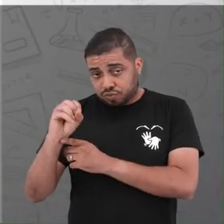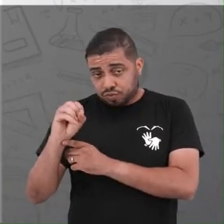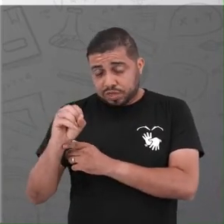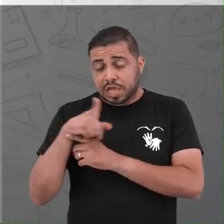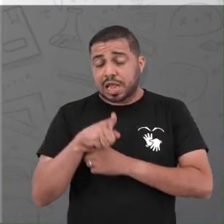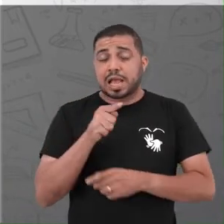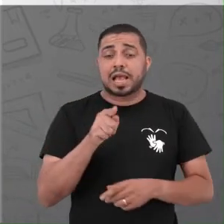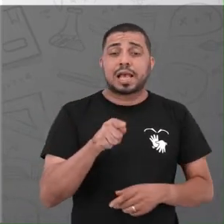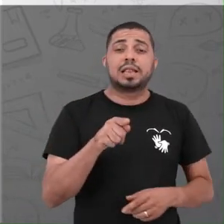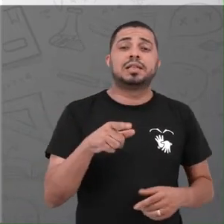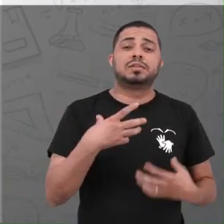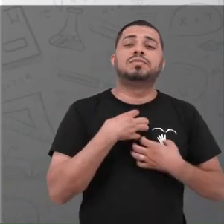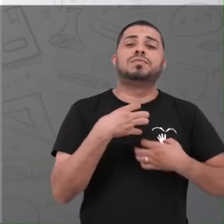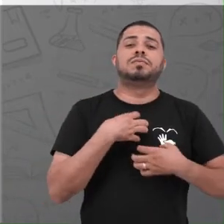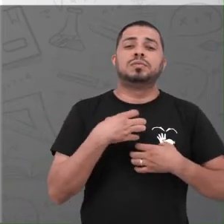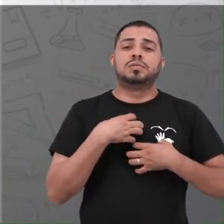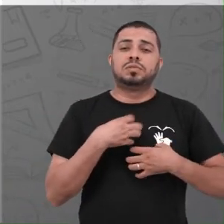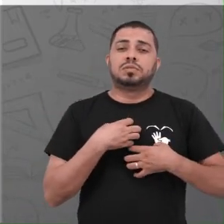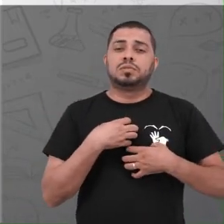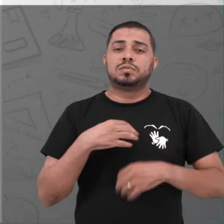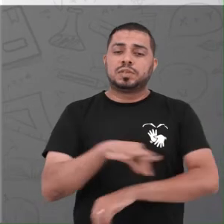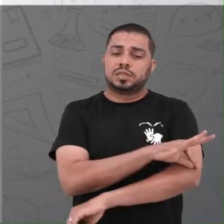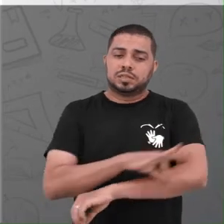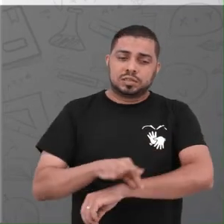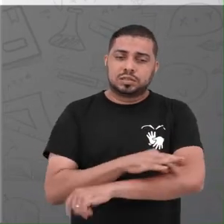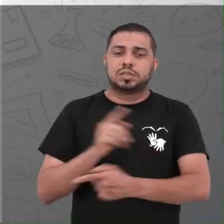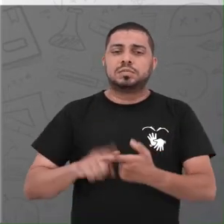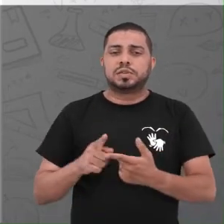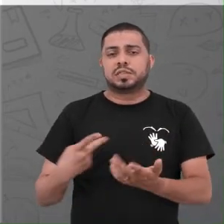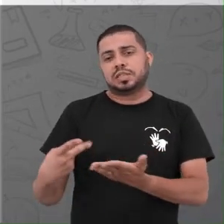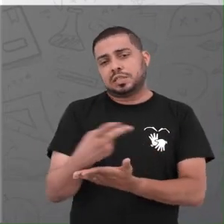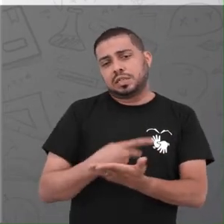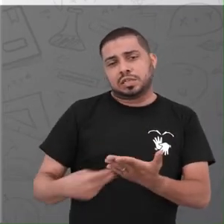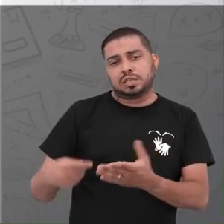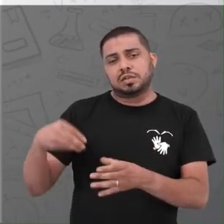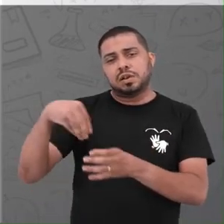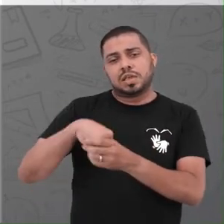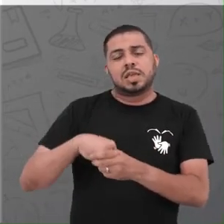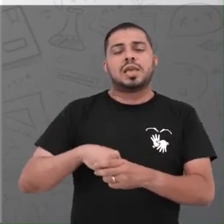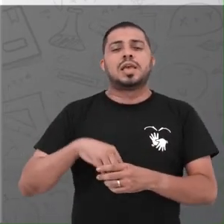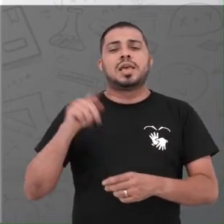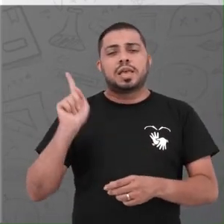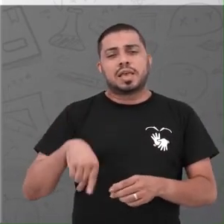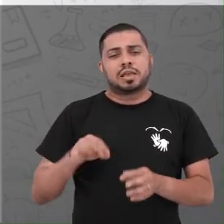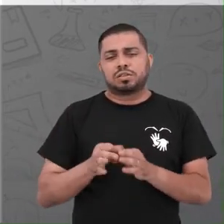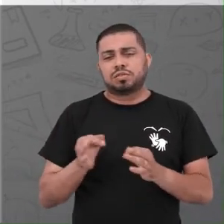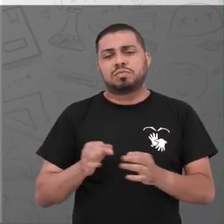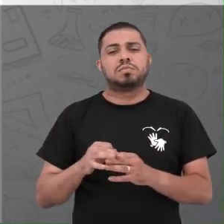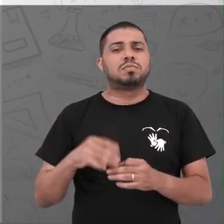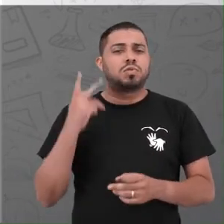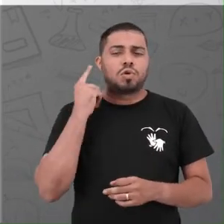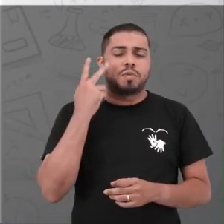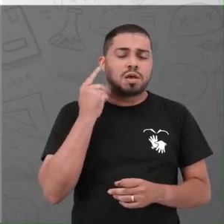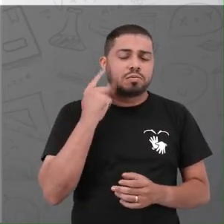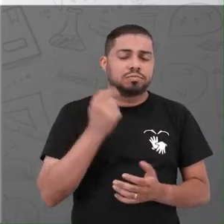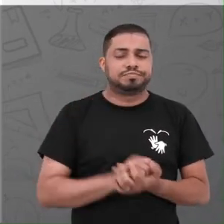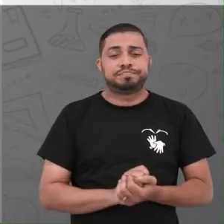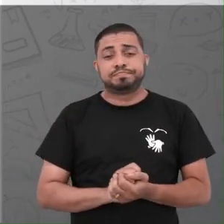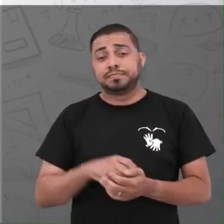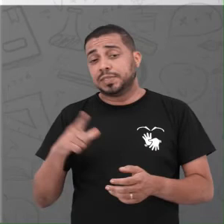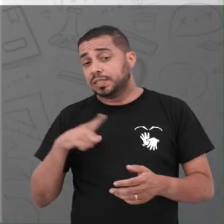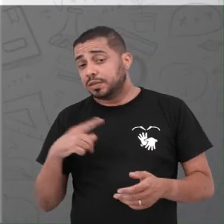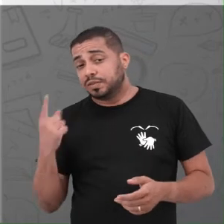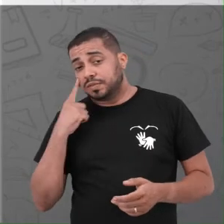forma aí que tanto na arquitetura como no design interiores é comum. Então, nos ambientes, uma vez que você cote uma